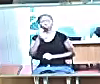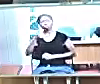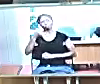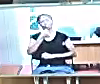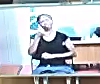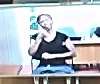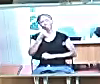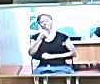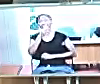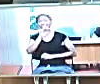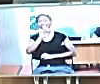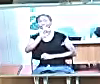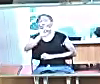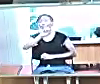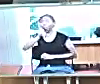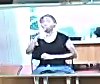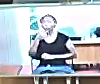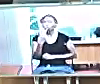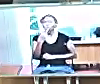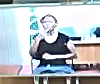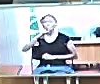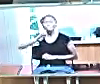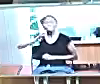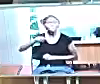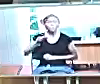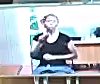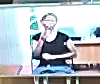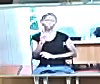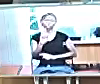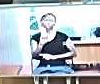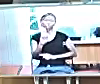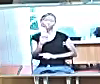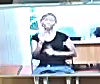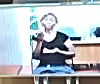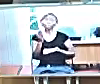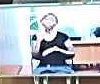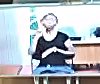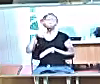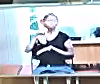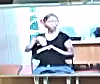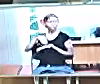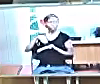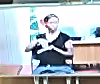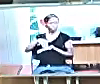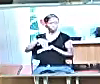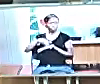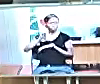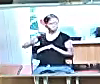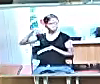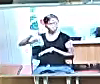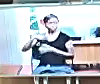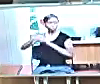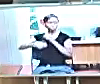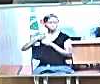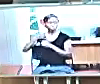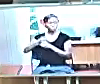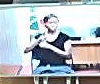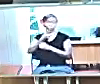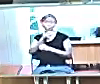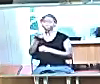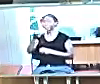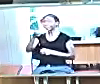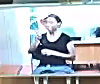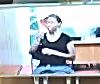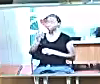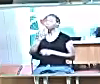7,2 bilhões de reais sendo que ao final do ano quando é execução se deu durante todo o ano de 2015 o